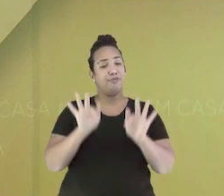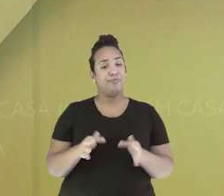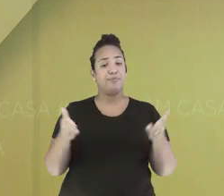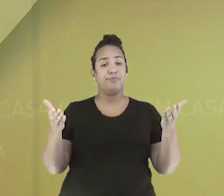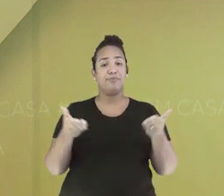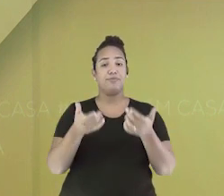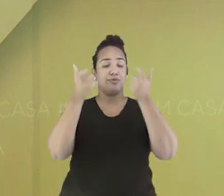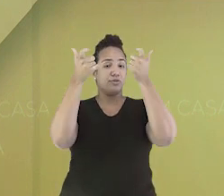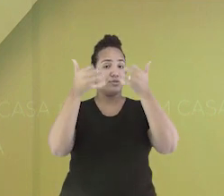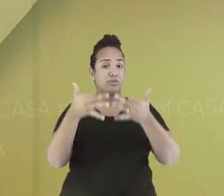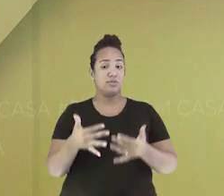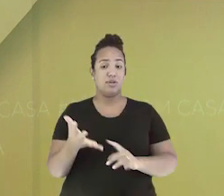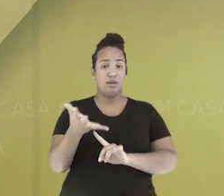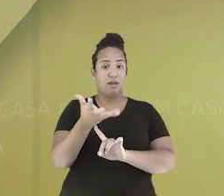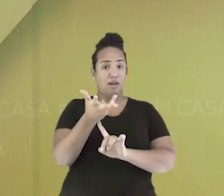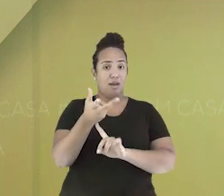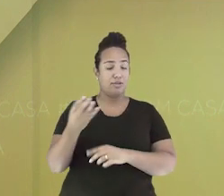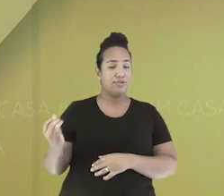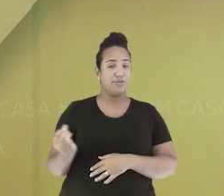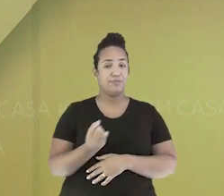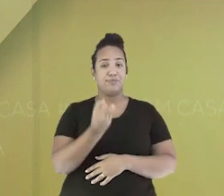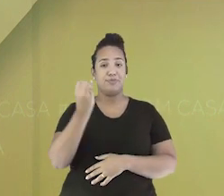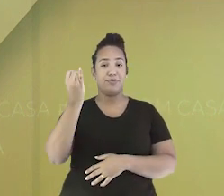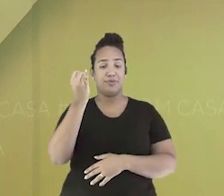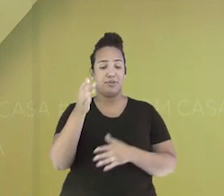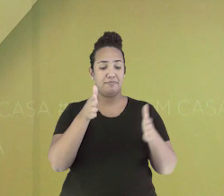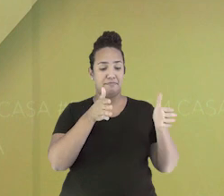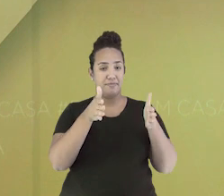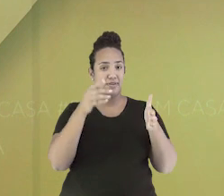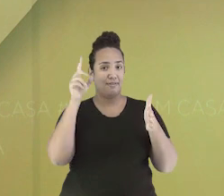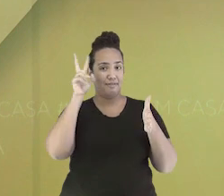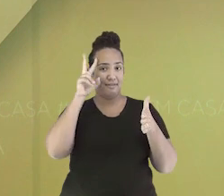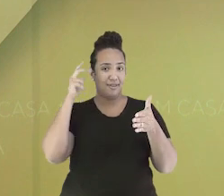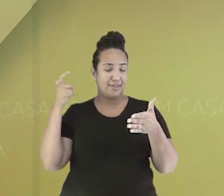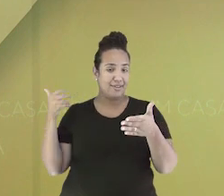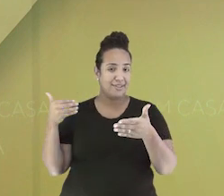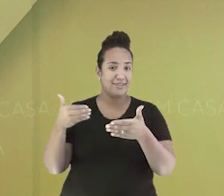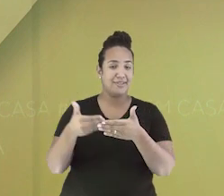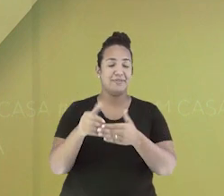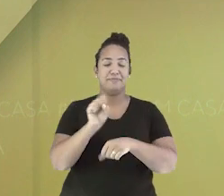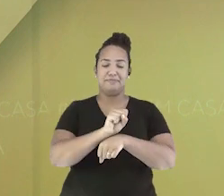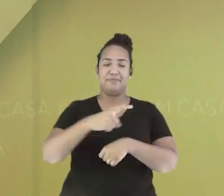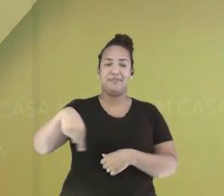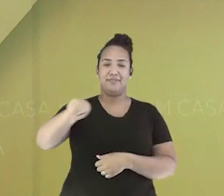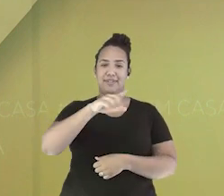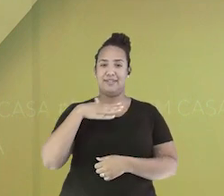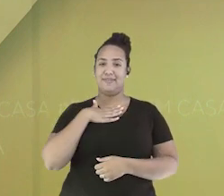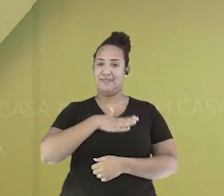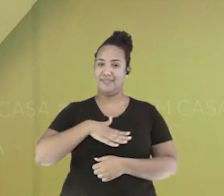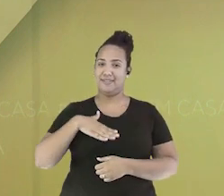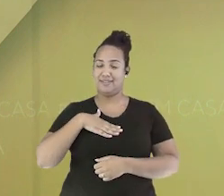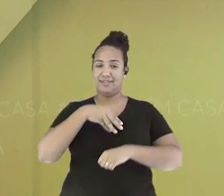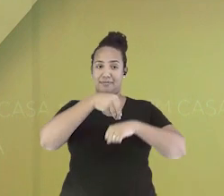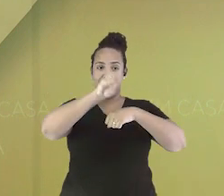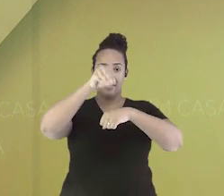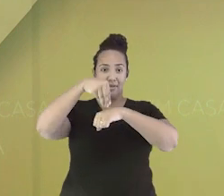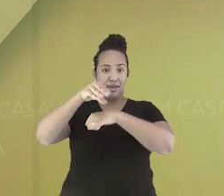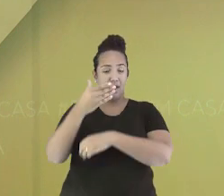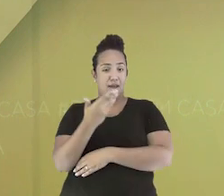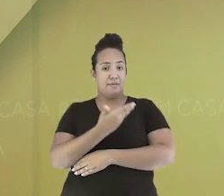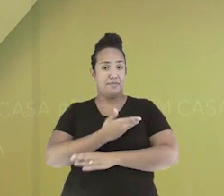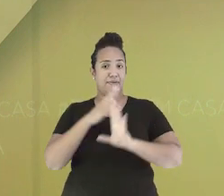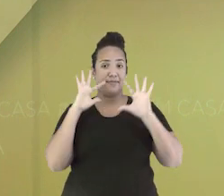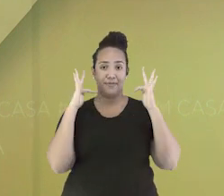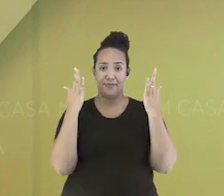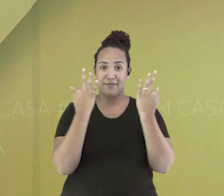e hoje nós falamos sobre a importância da arte em diversos períodos da história. Espero que vocês tenham gostado e compartilhem com os amigos